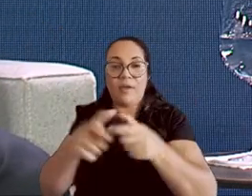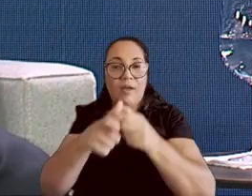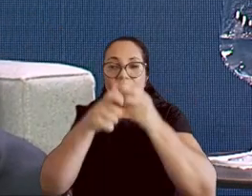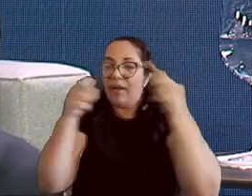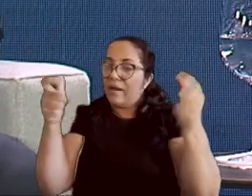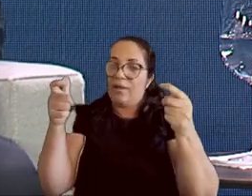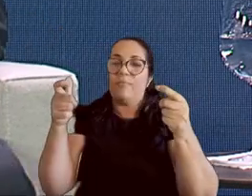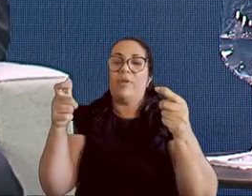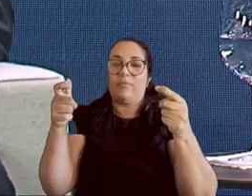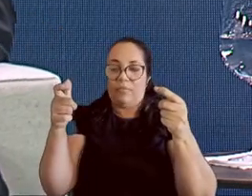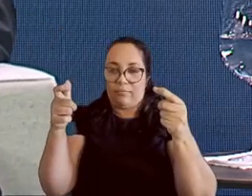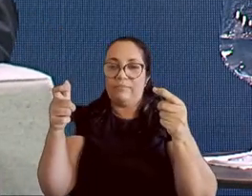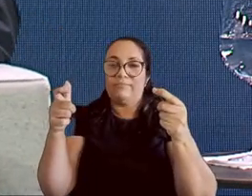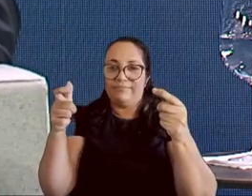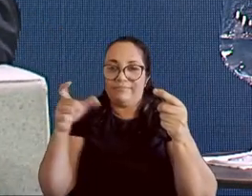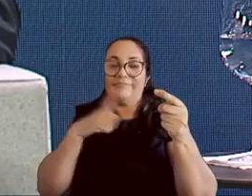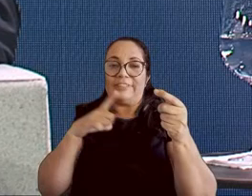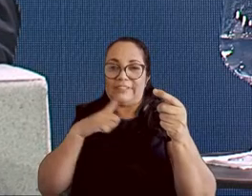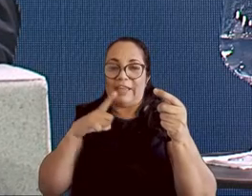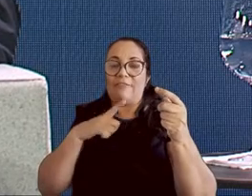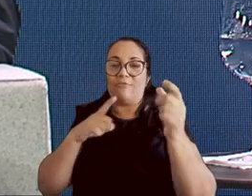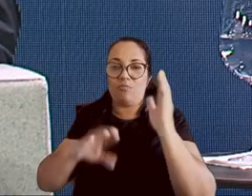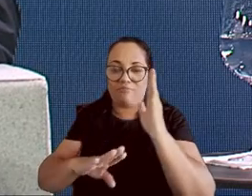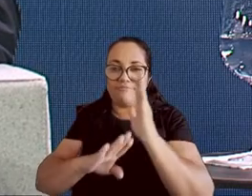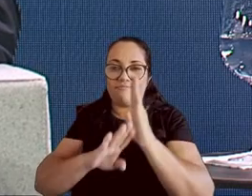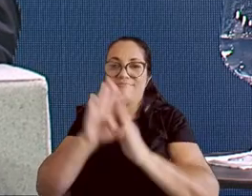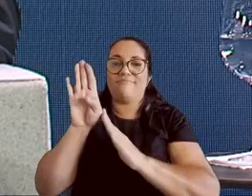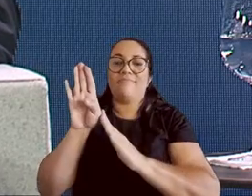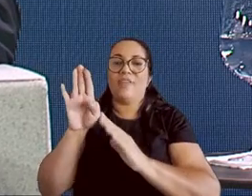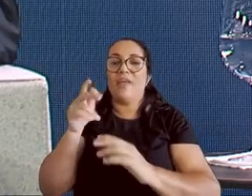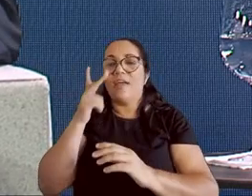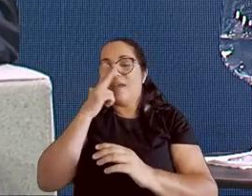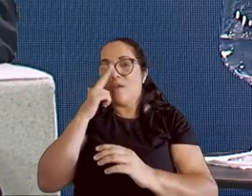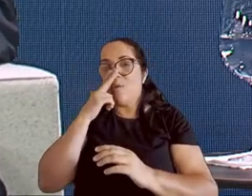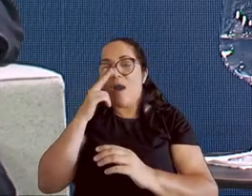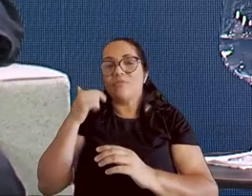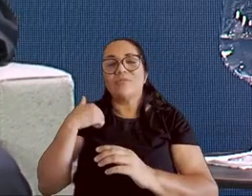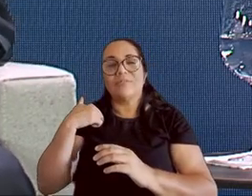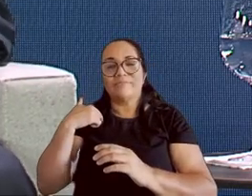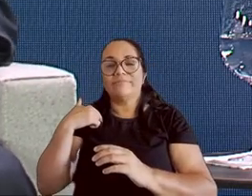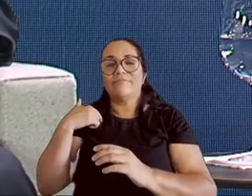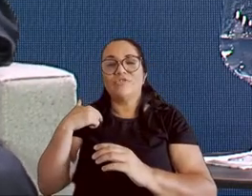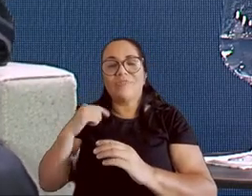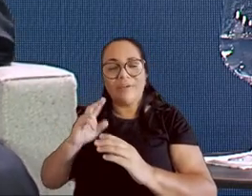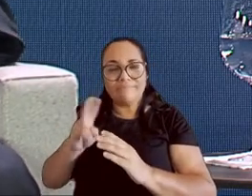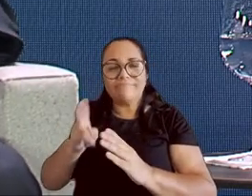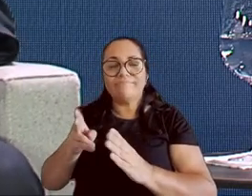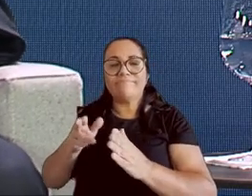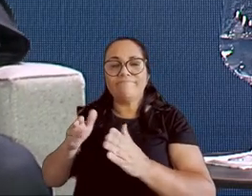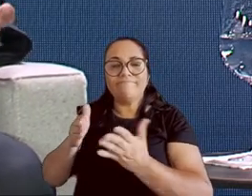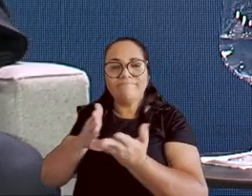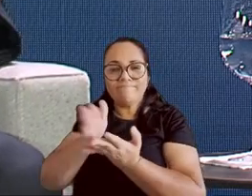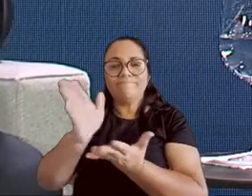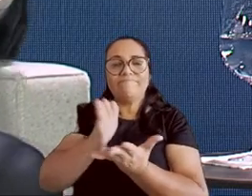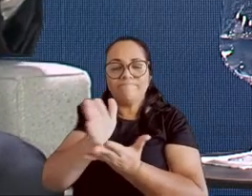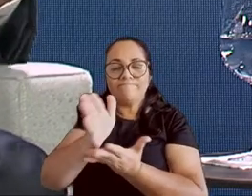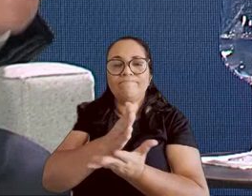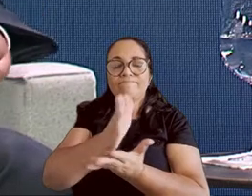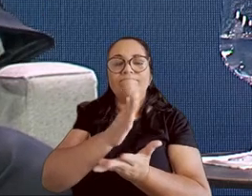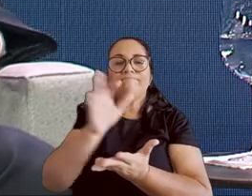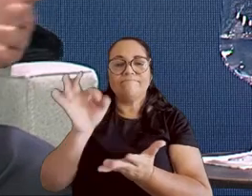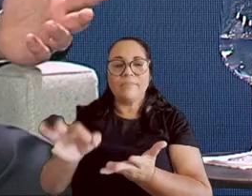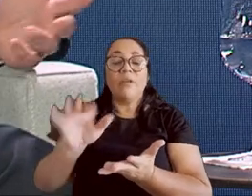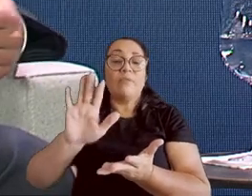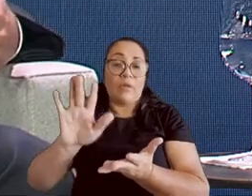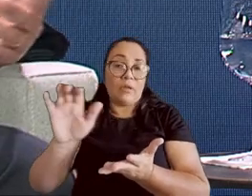líquido então assim Acho que a gente tá no caminho certo naturalmente tem é que melhorias que vão sendo feita ao longo do caminho a gente falou